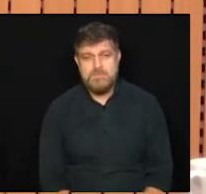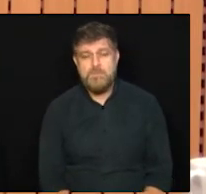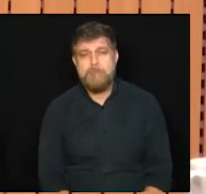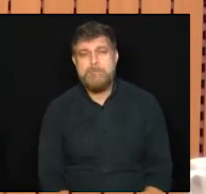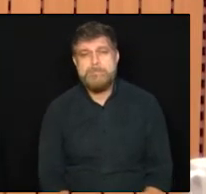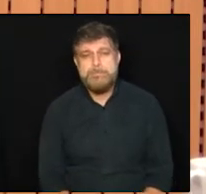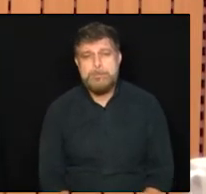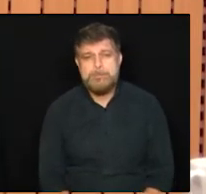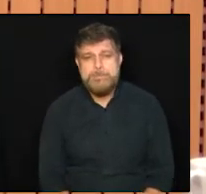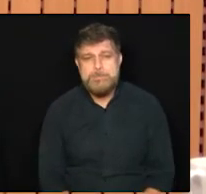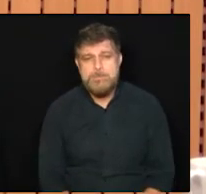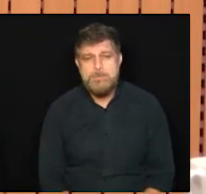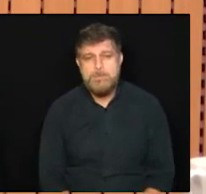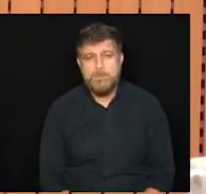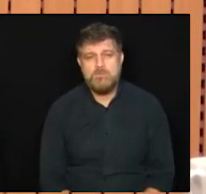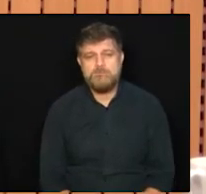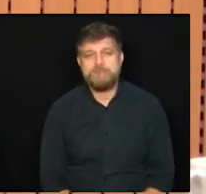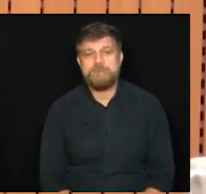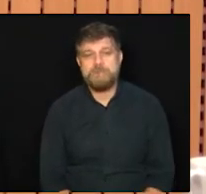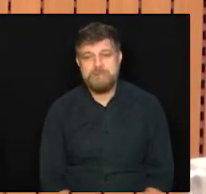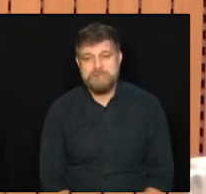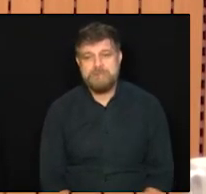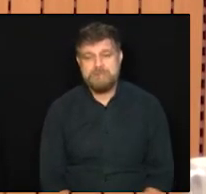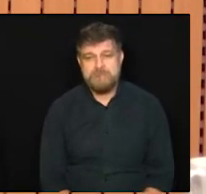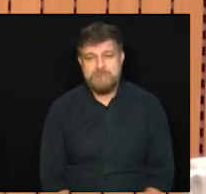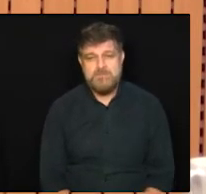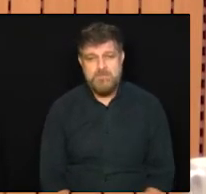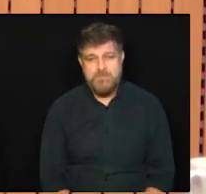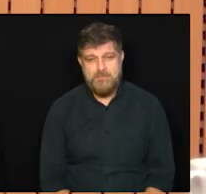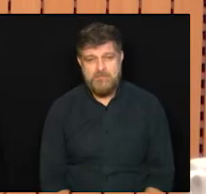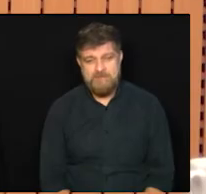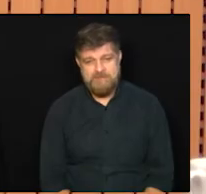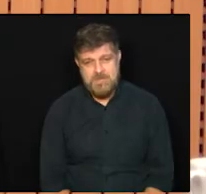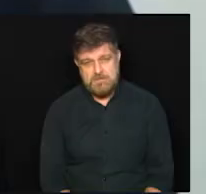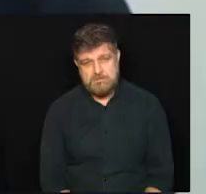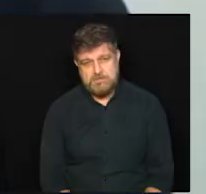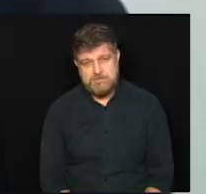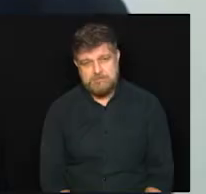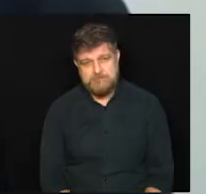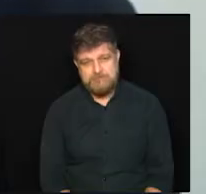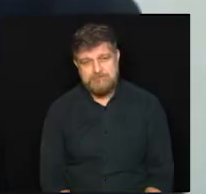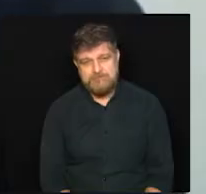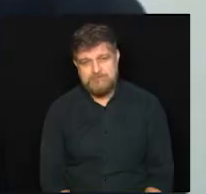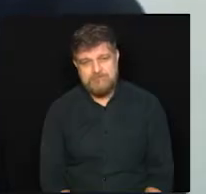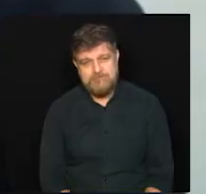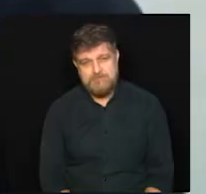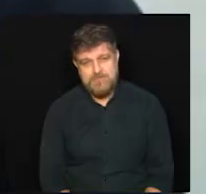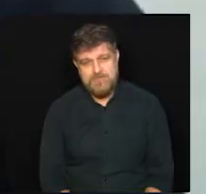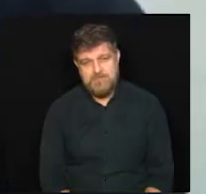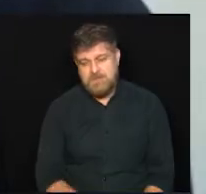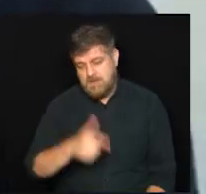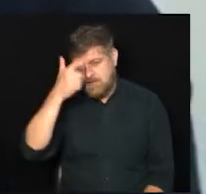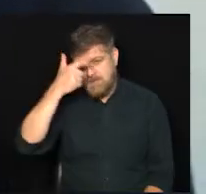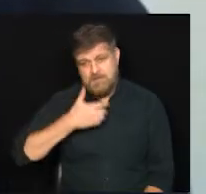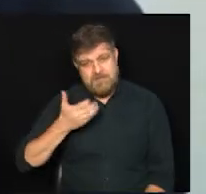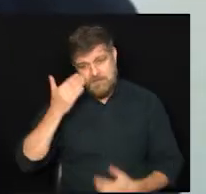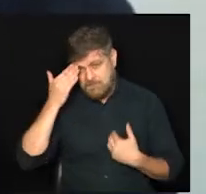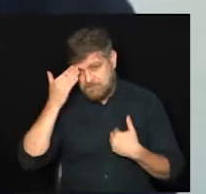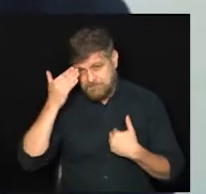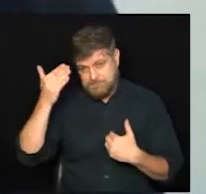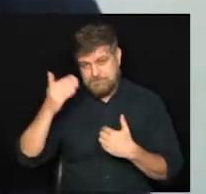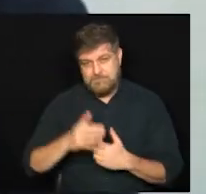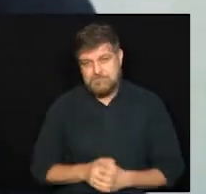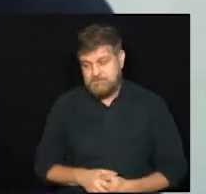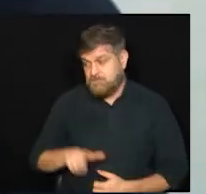Presidente Antônio Dias, pronto. Tanto faz. Vanderlei, eu ia agradecer, mas Vanderlei, por favor, você